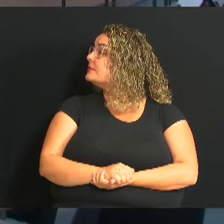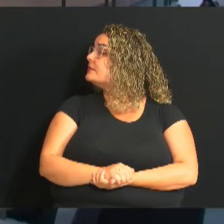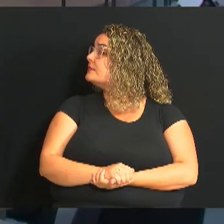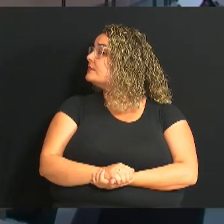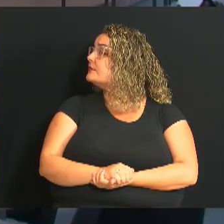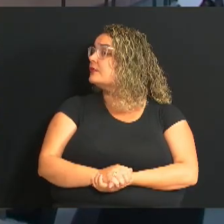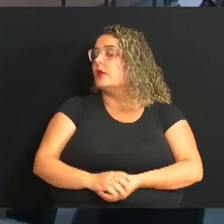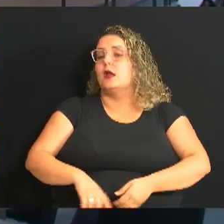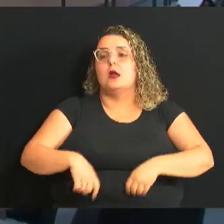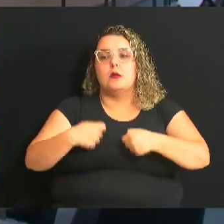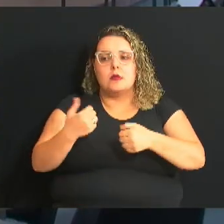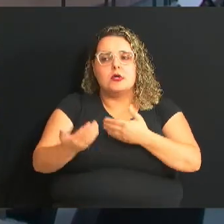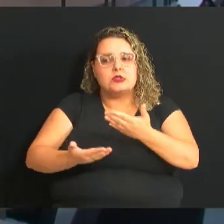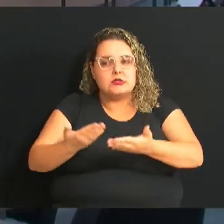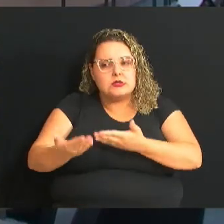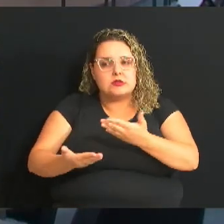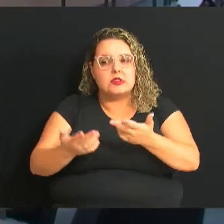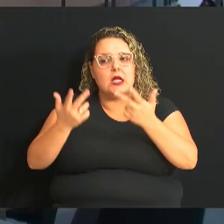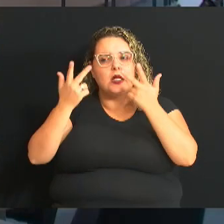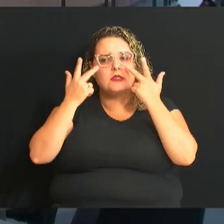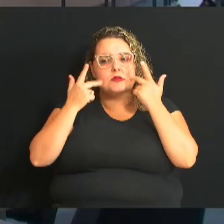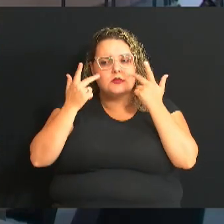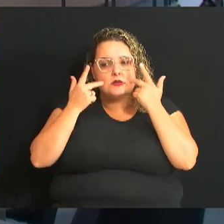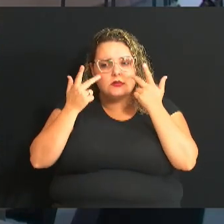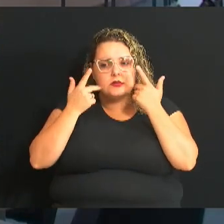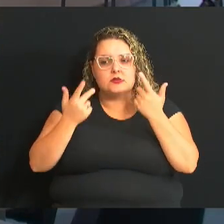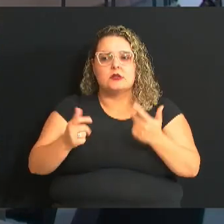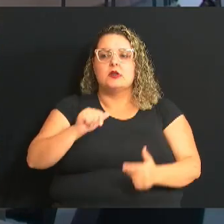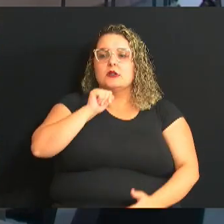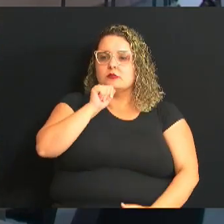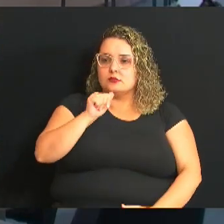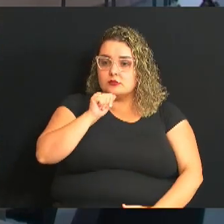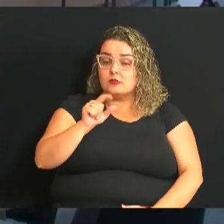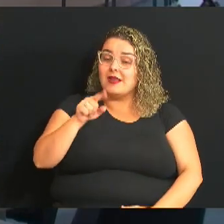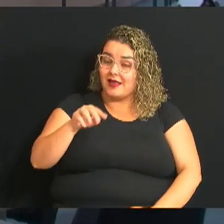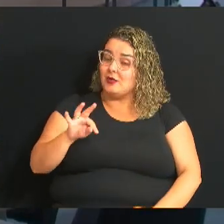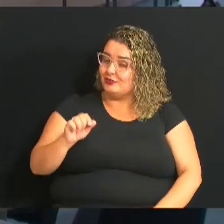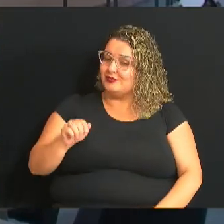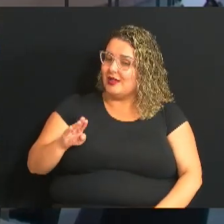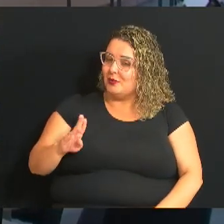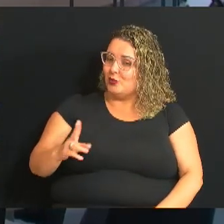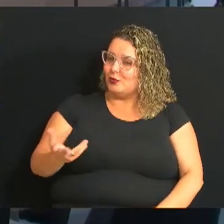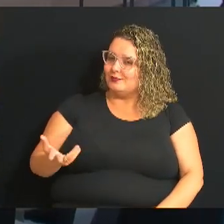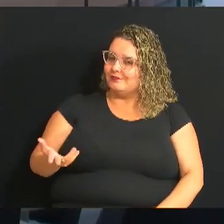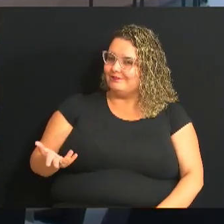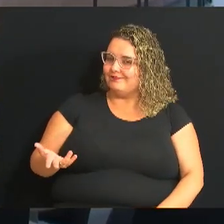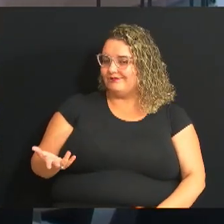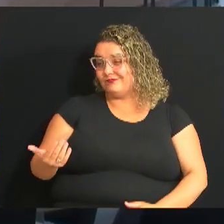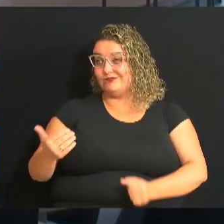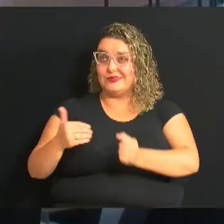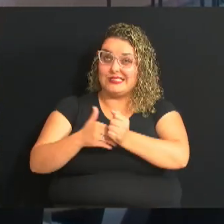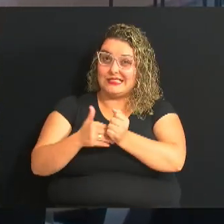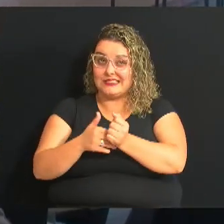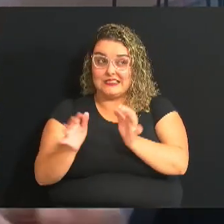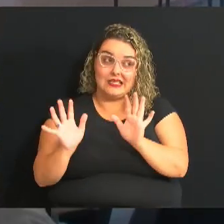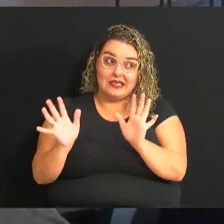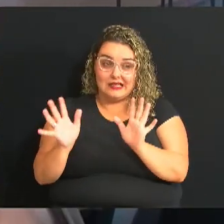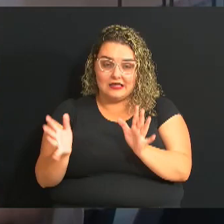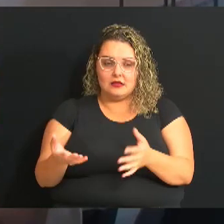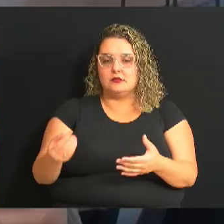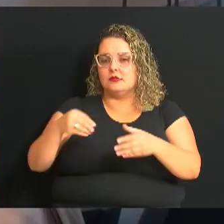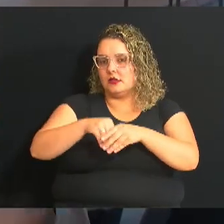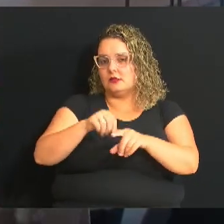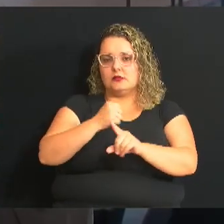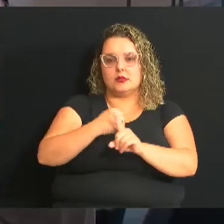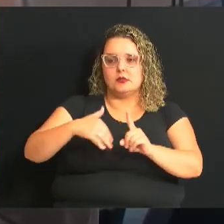Deveria ser tratado de forma natural, né? A menstruação ainda é um tabu dentro da sociedade e não é admissível que as